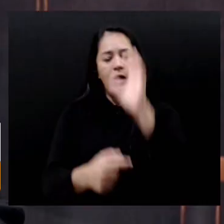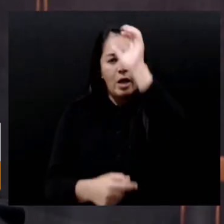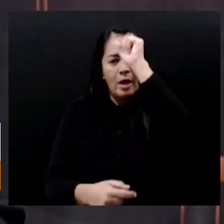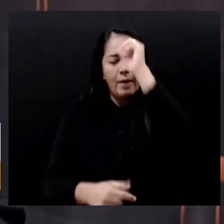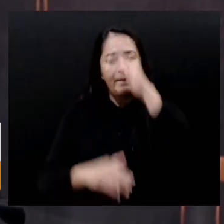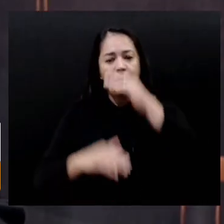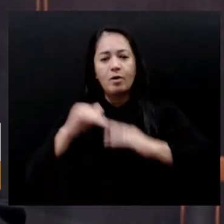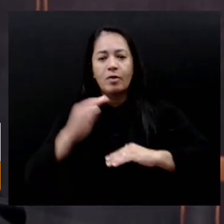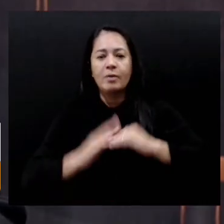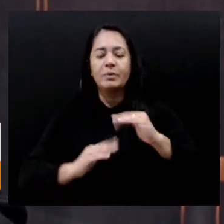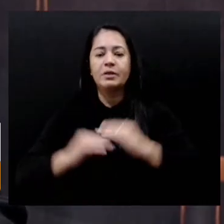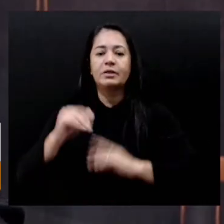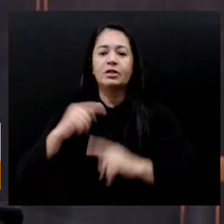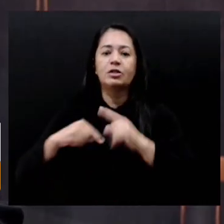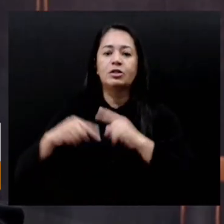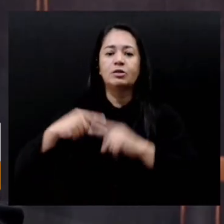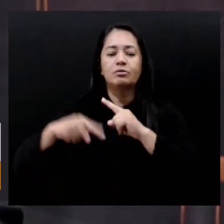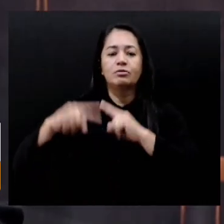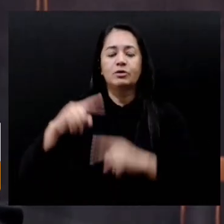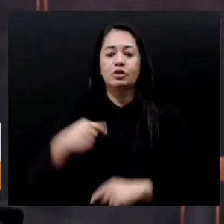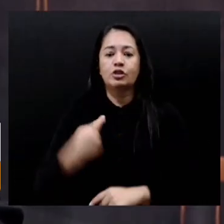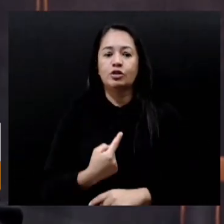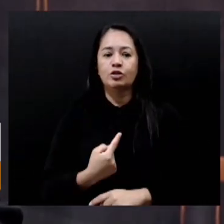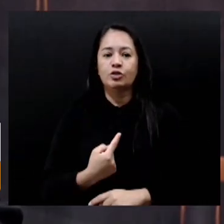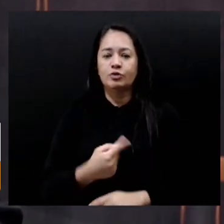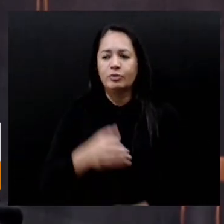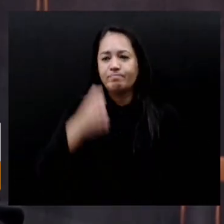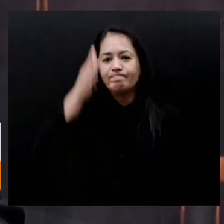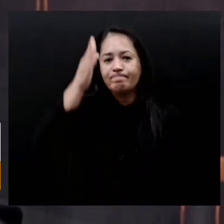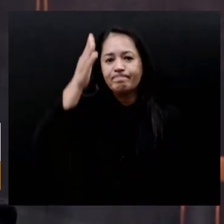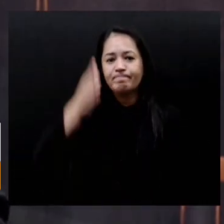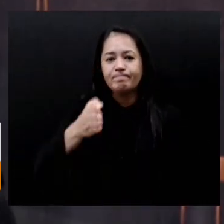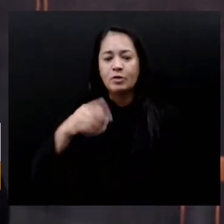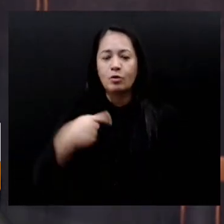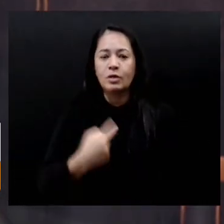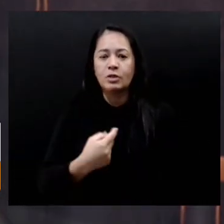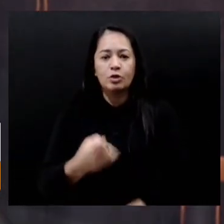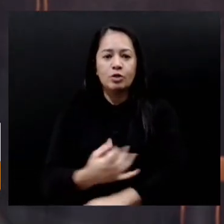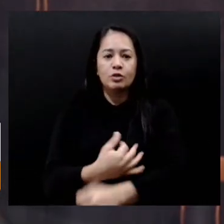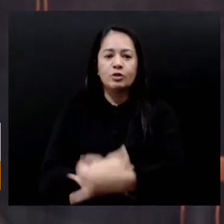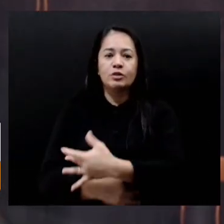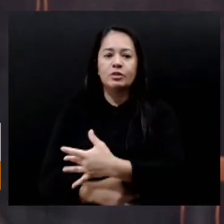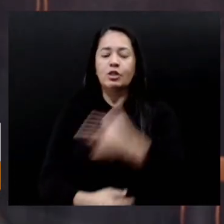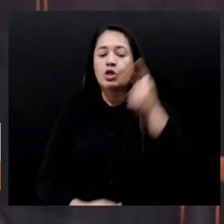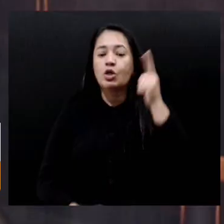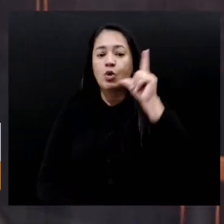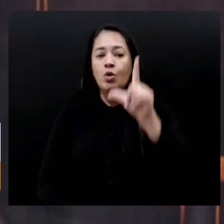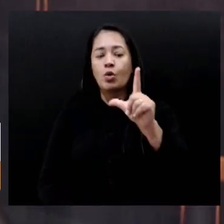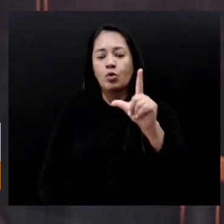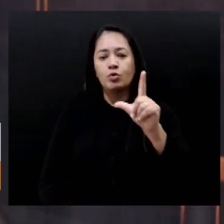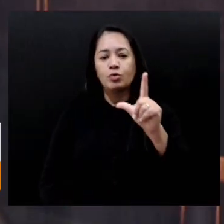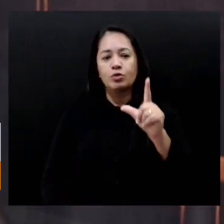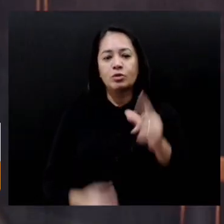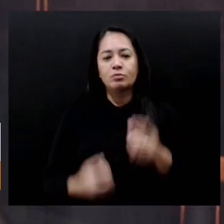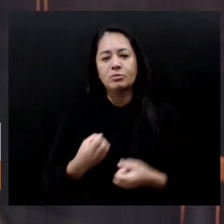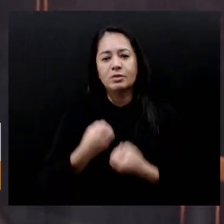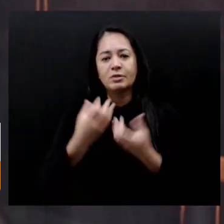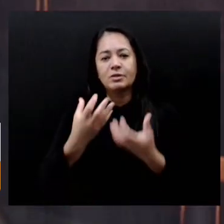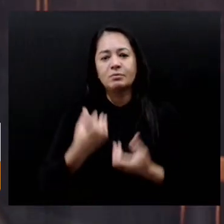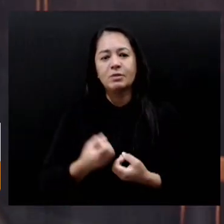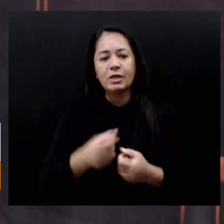desenvolvida. A gente ser assertivo com as nossas próprias emoções e conseguir passar isso para o outro de uma